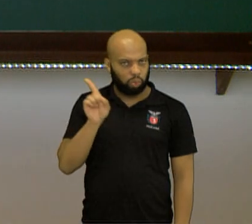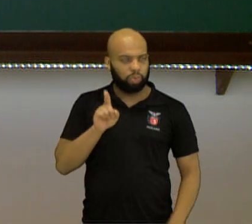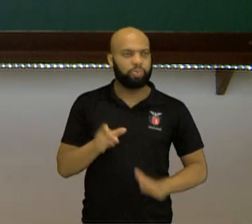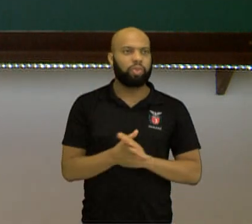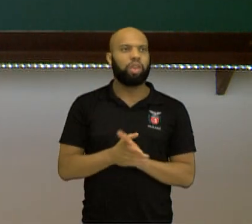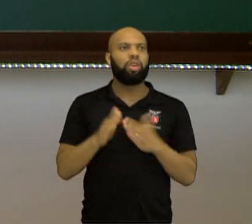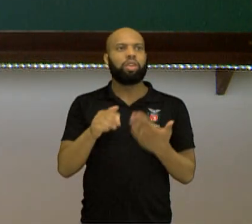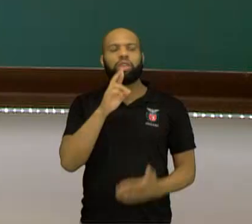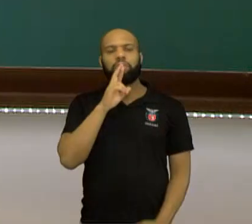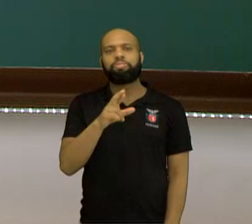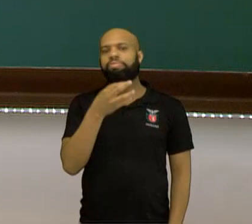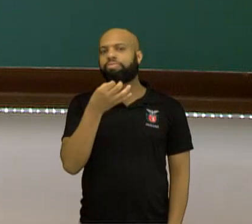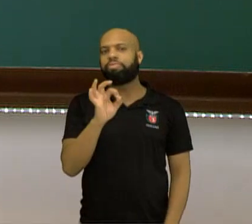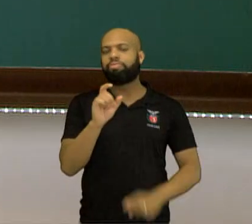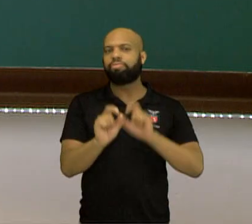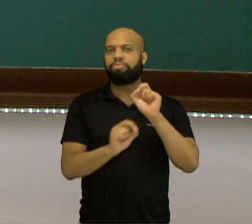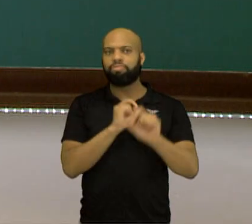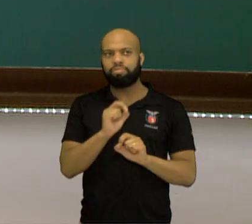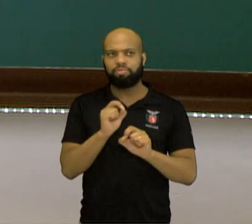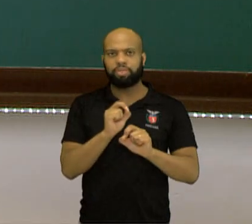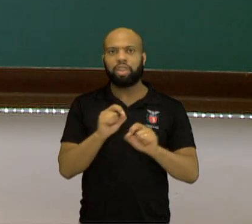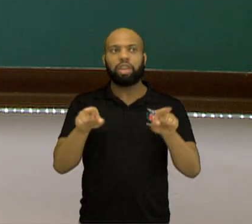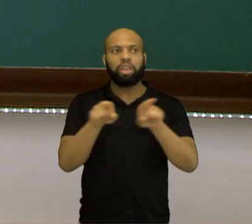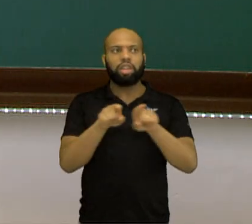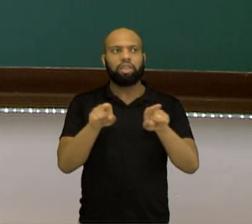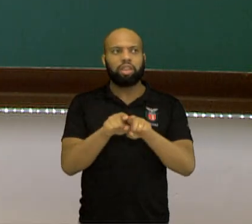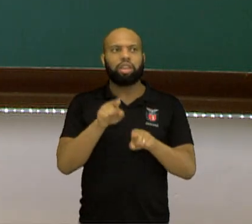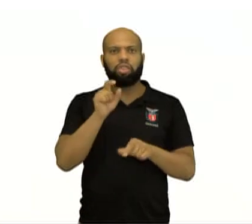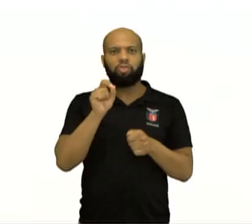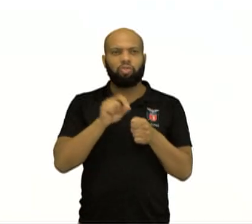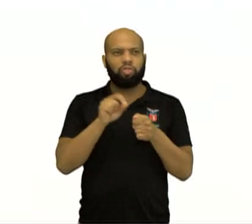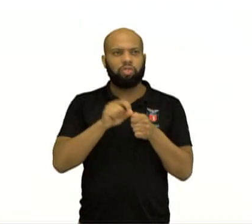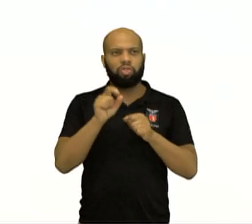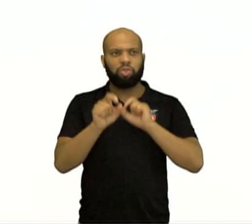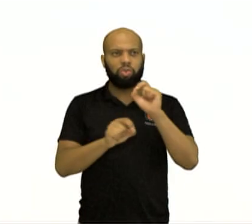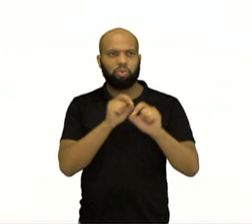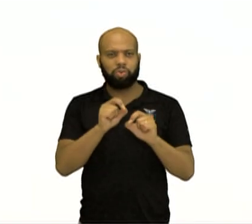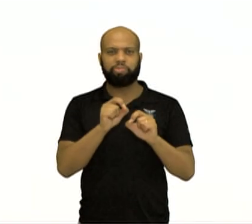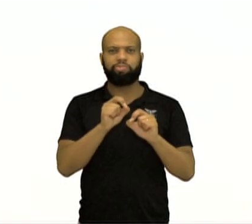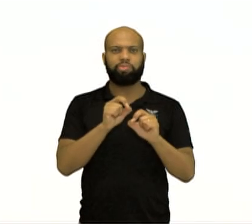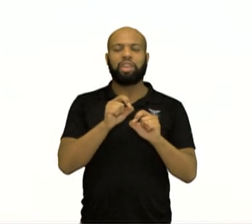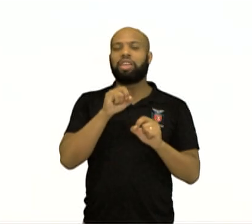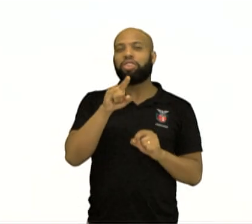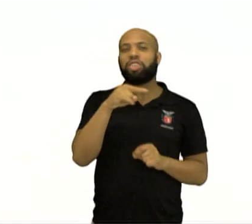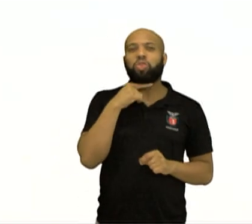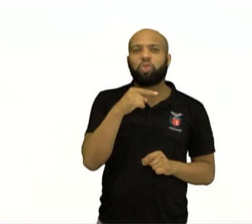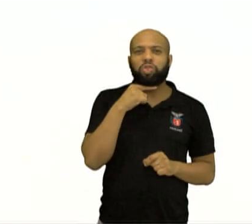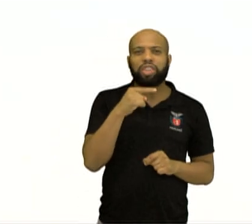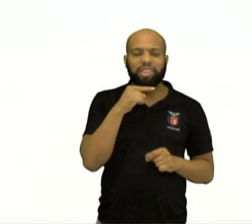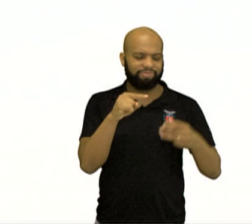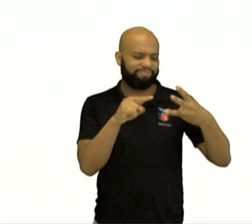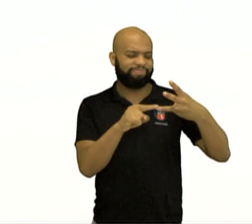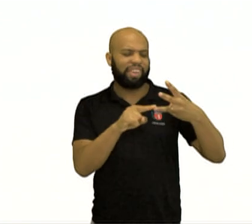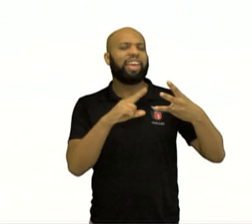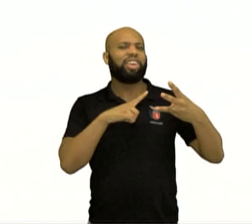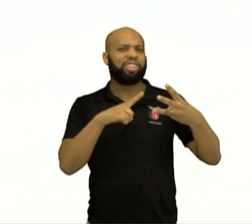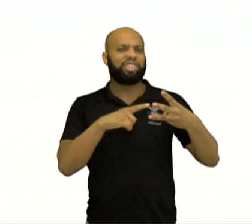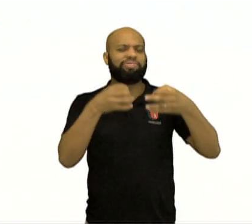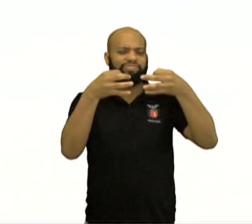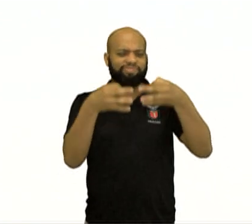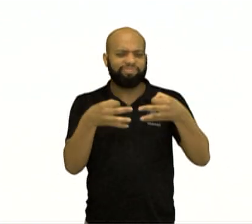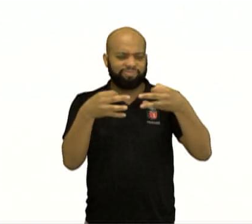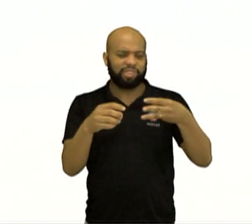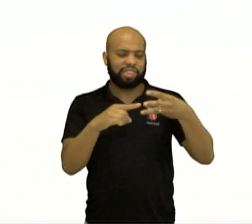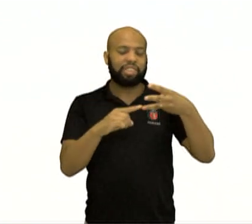então, alternativa, claramente, até por questão de você ainda fazendo deliminação, se você tivesse dúvidas, a única com sentido ali era a